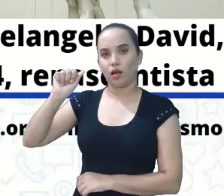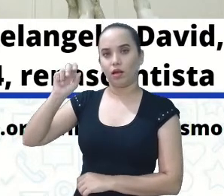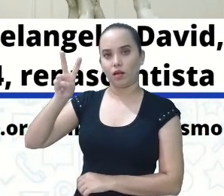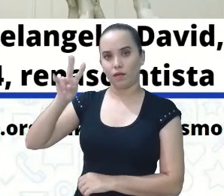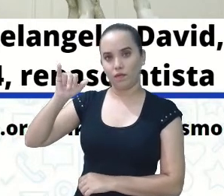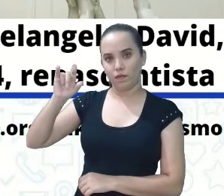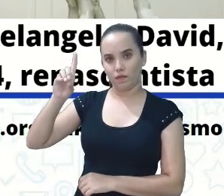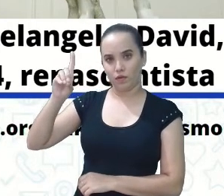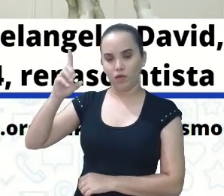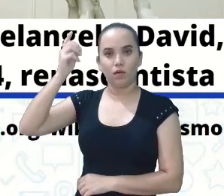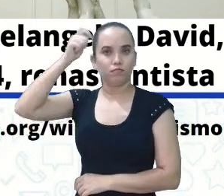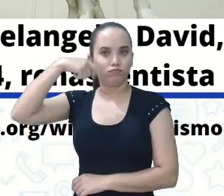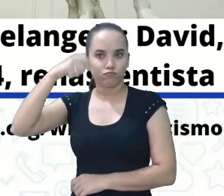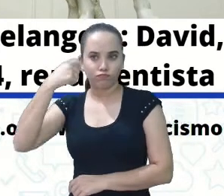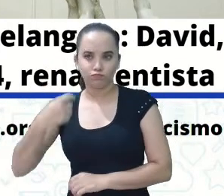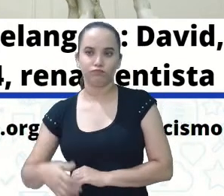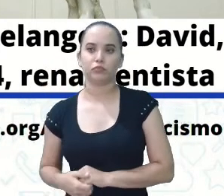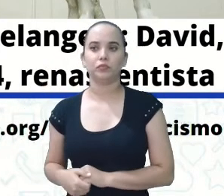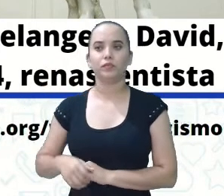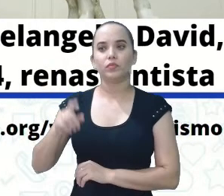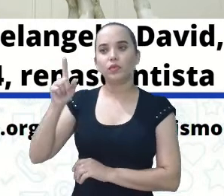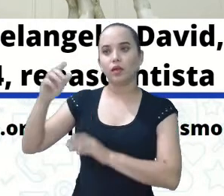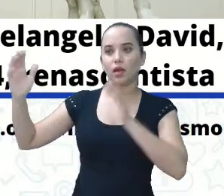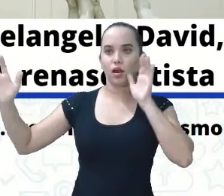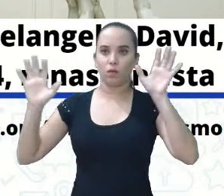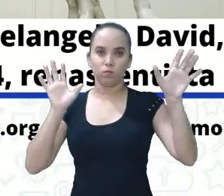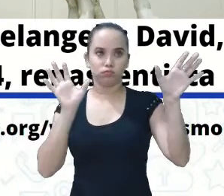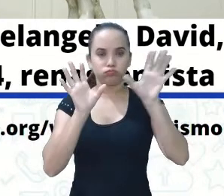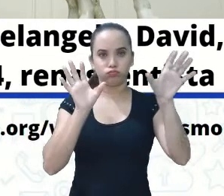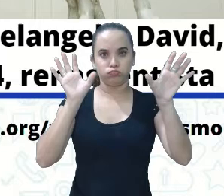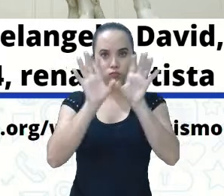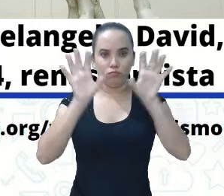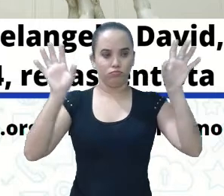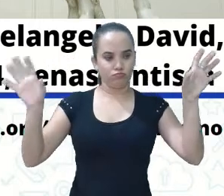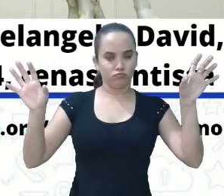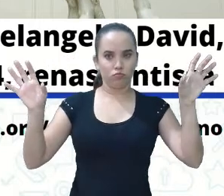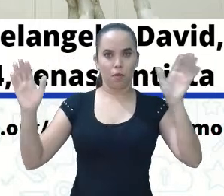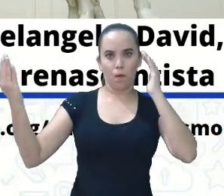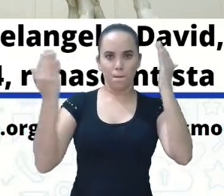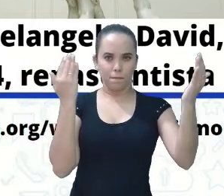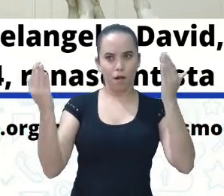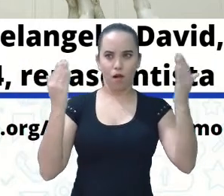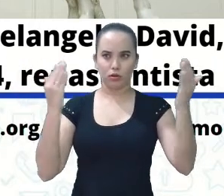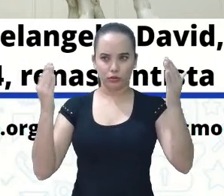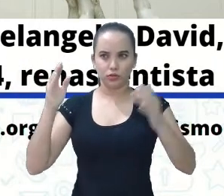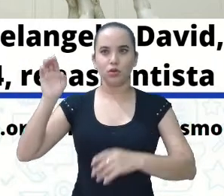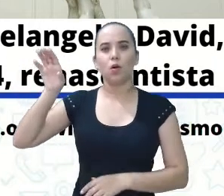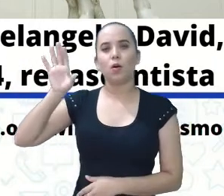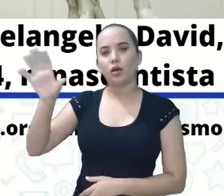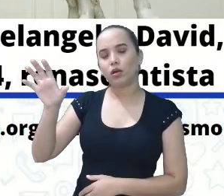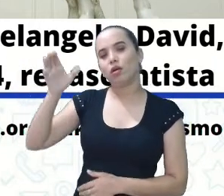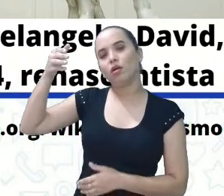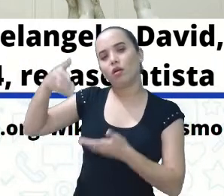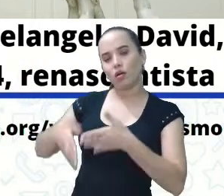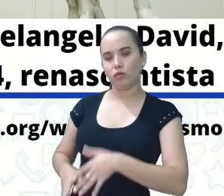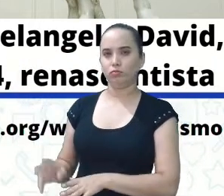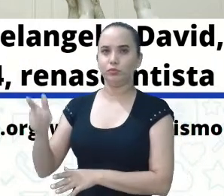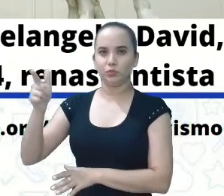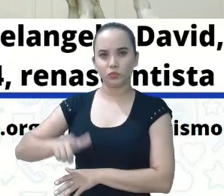1504, né? Um renascentista. Tá? Para vocês verem que houve sim uma correlação, mas aqui você vê